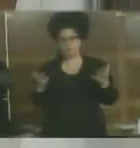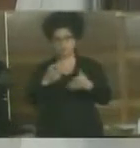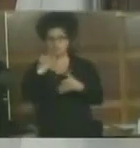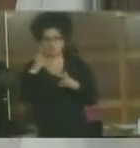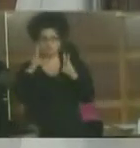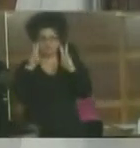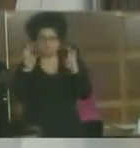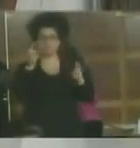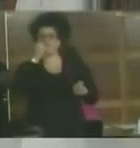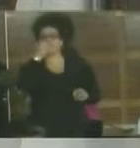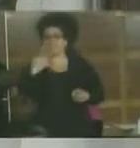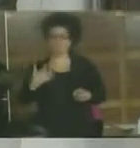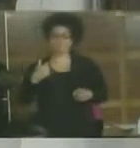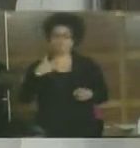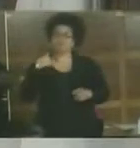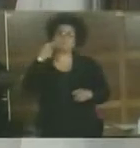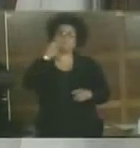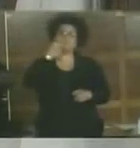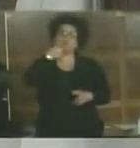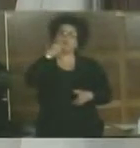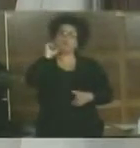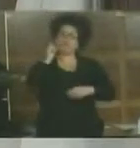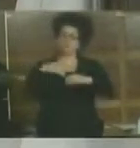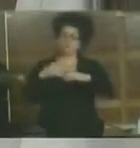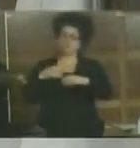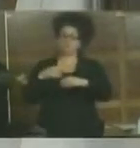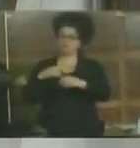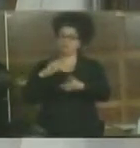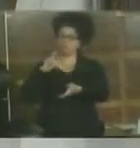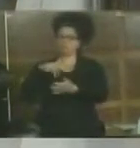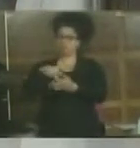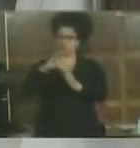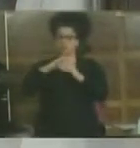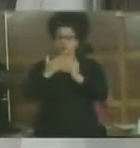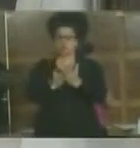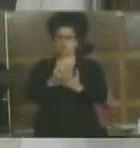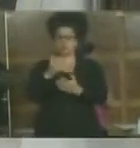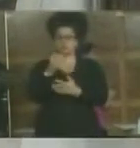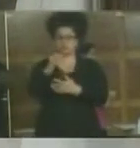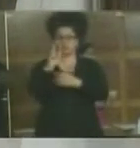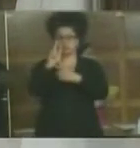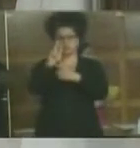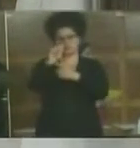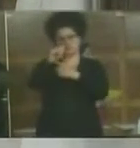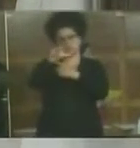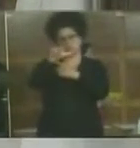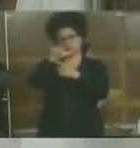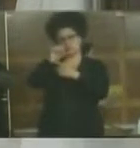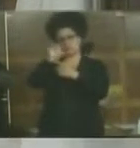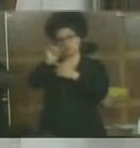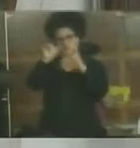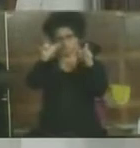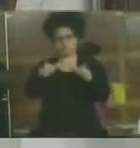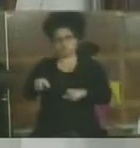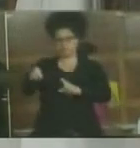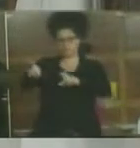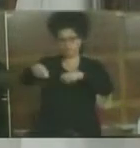né? Eu ontem estive na escola Francisco de Assis de Oliveira Diniz, no sertão